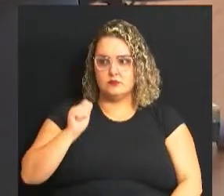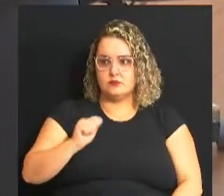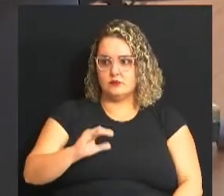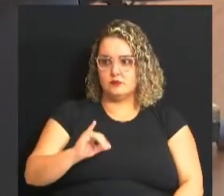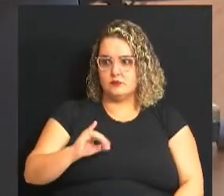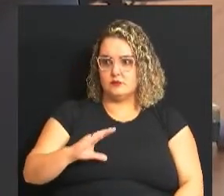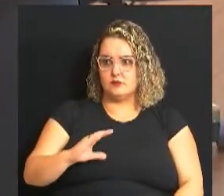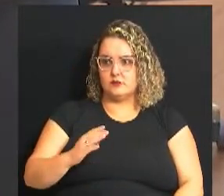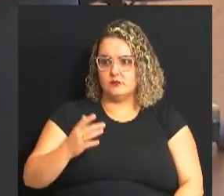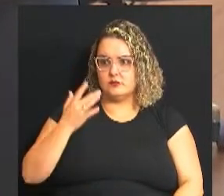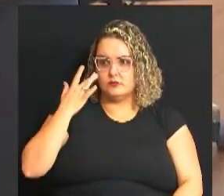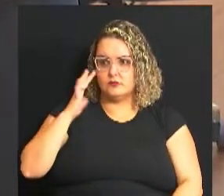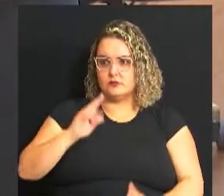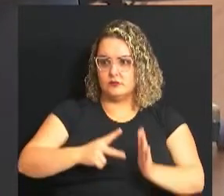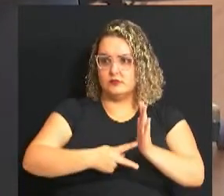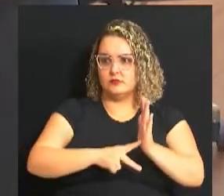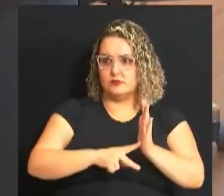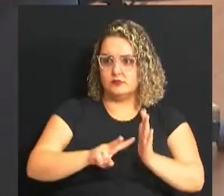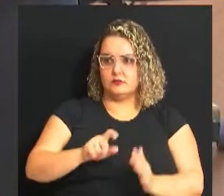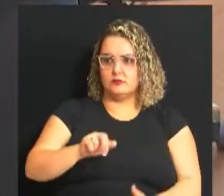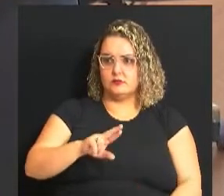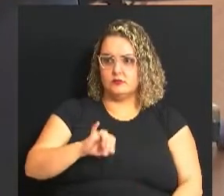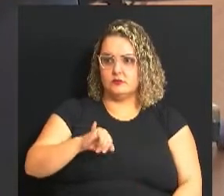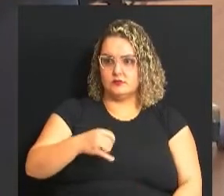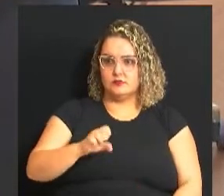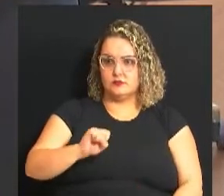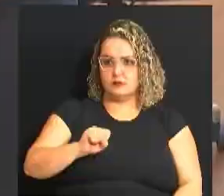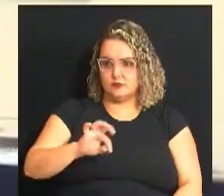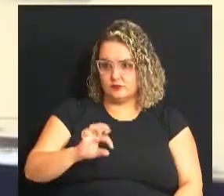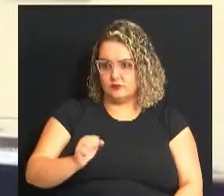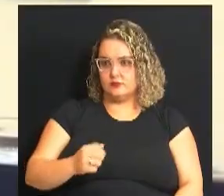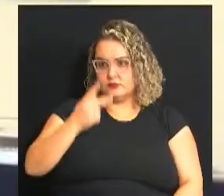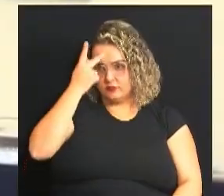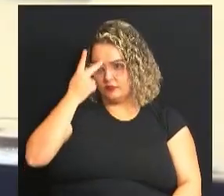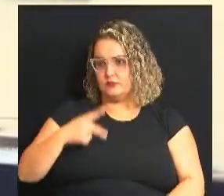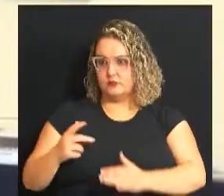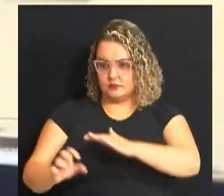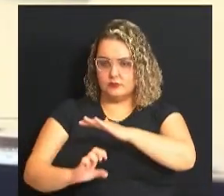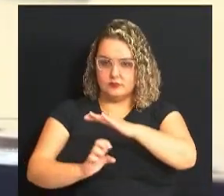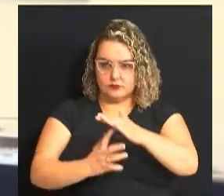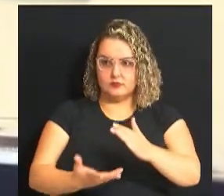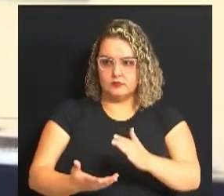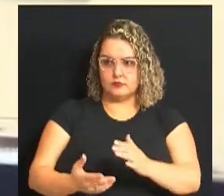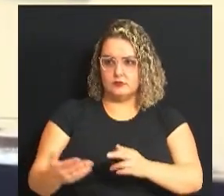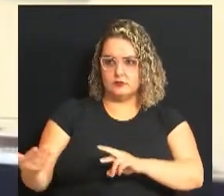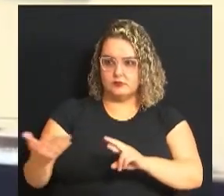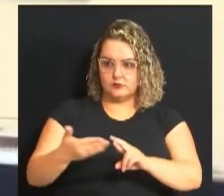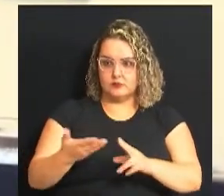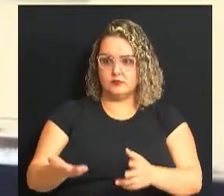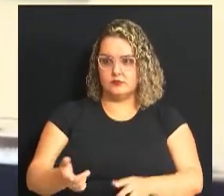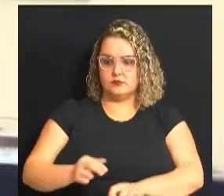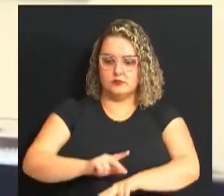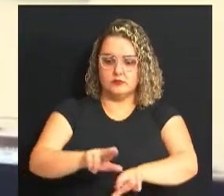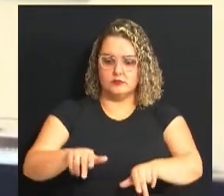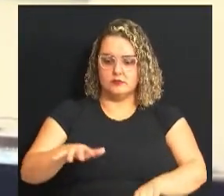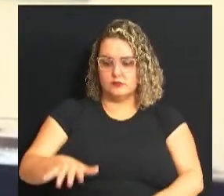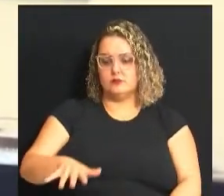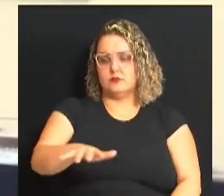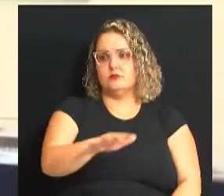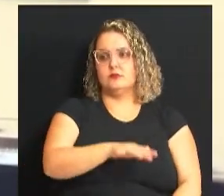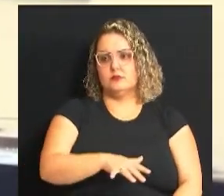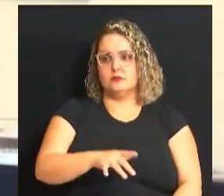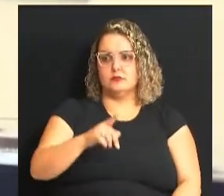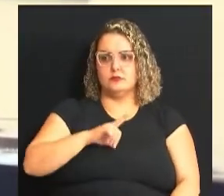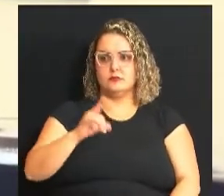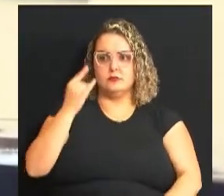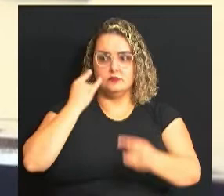sei, Sindicato Varejista. As próprias entidades que representam esse, os vários segmentos, elas têm